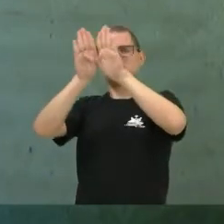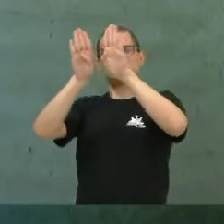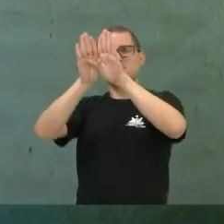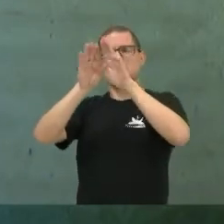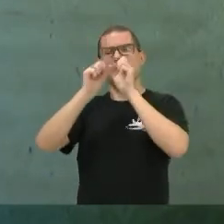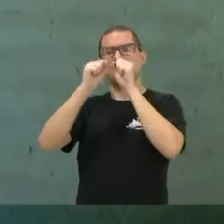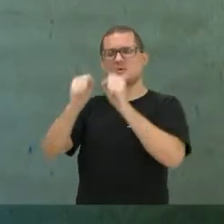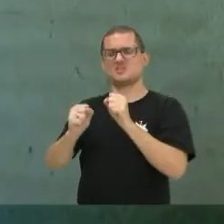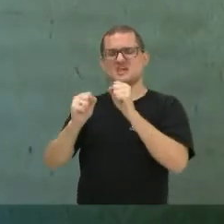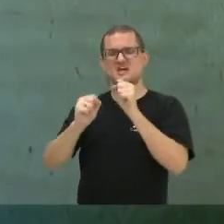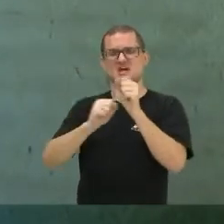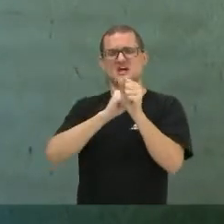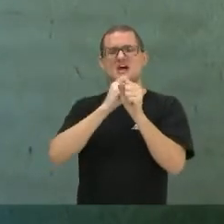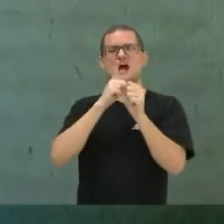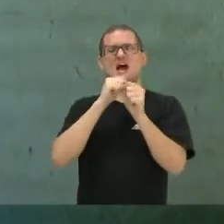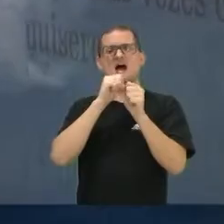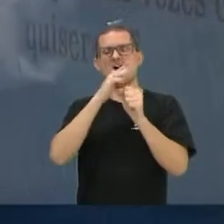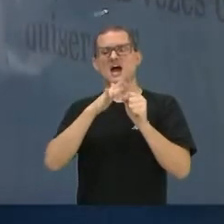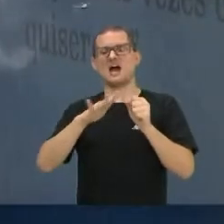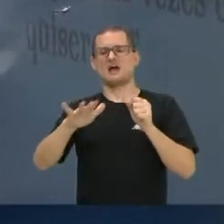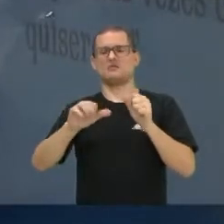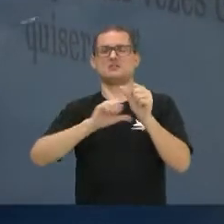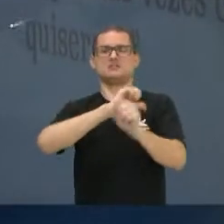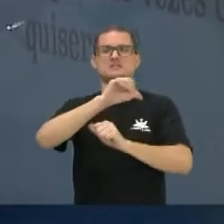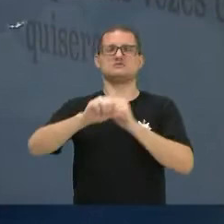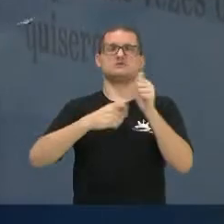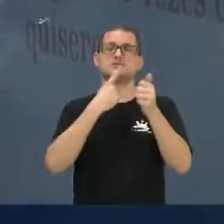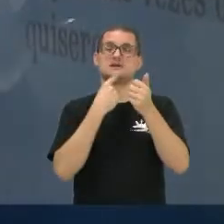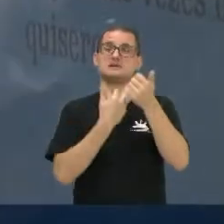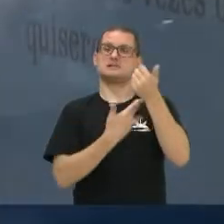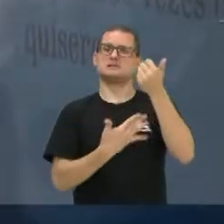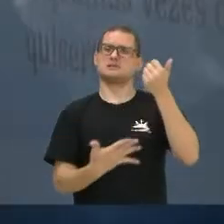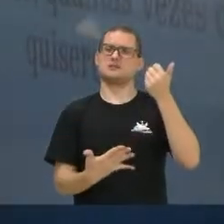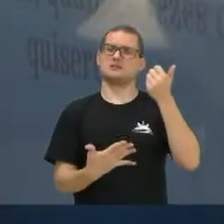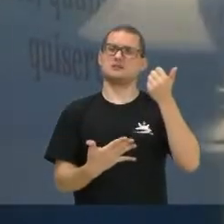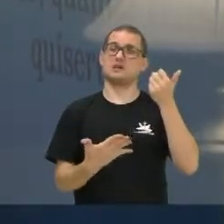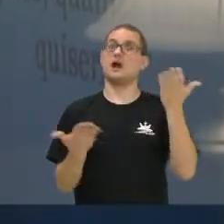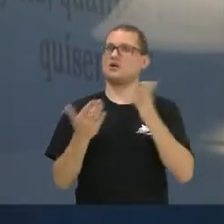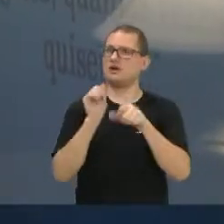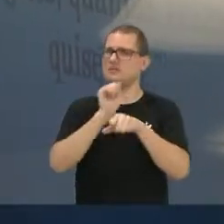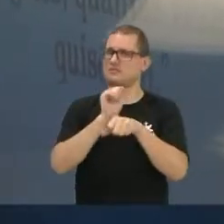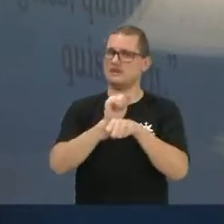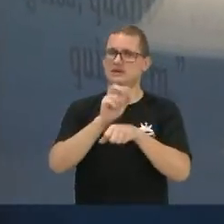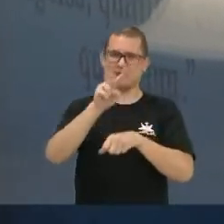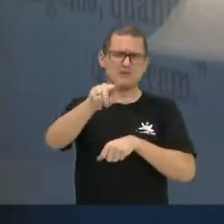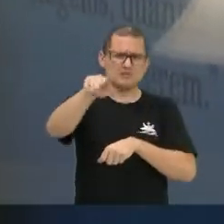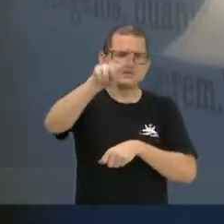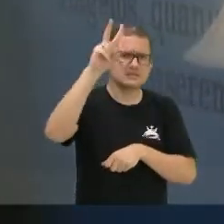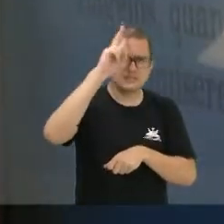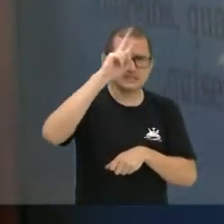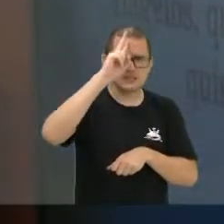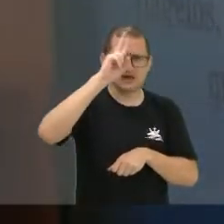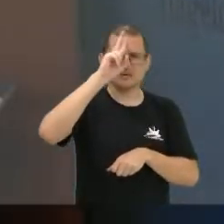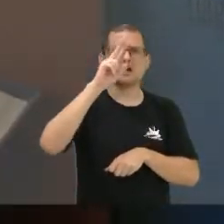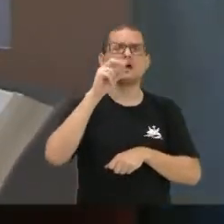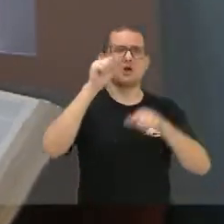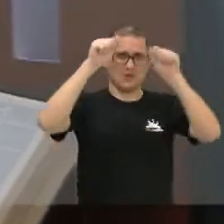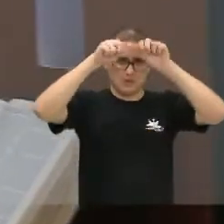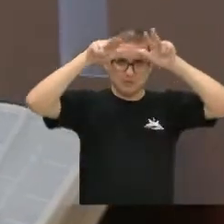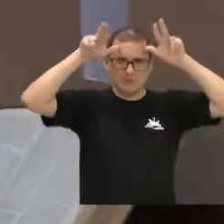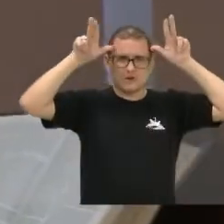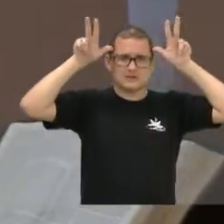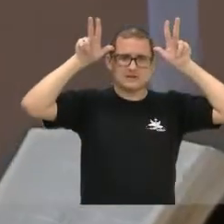transformar as águas em sangue só um instante telespectador moisés e